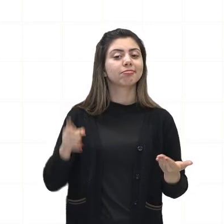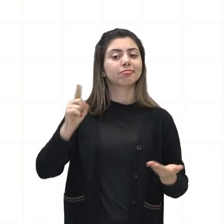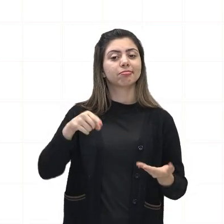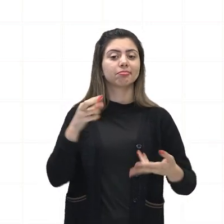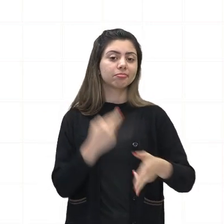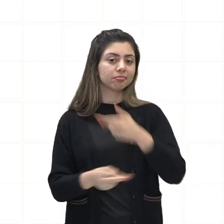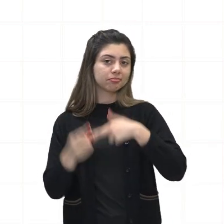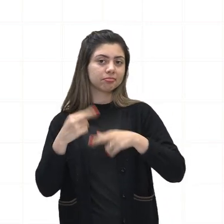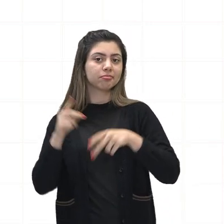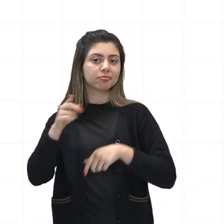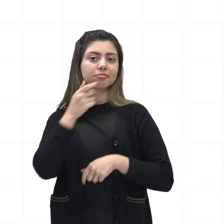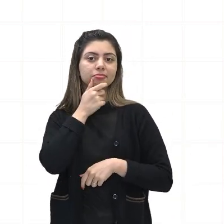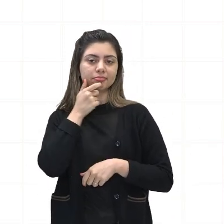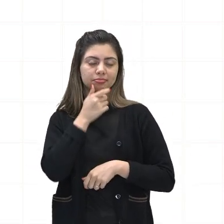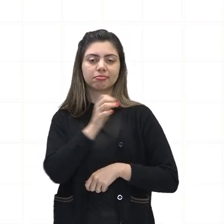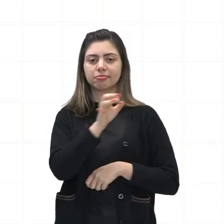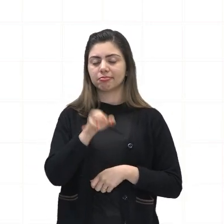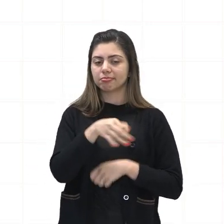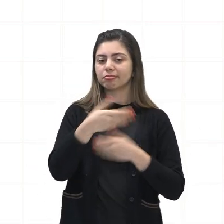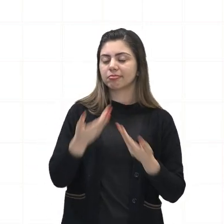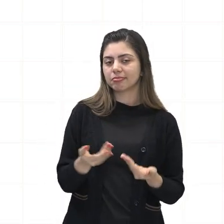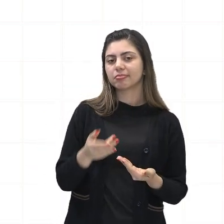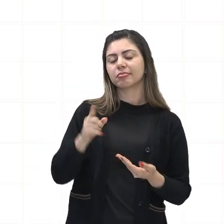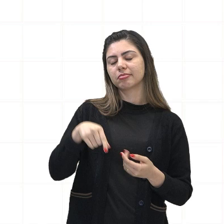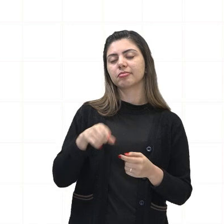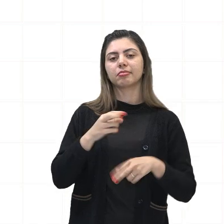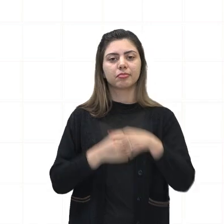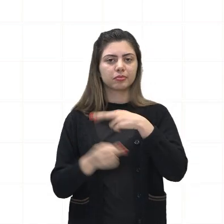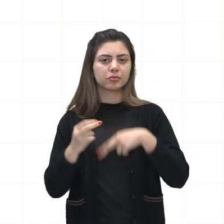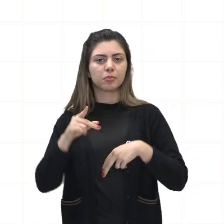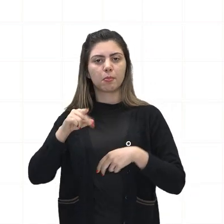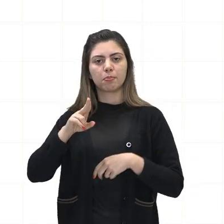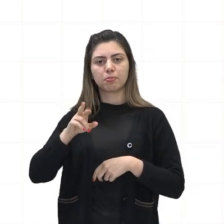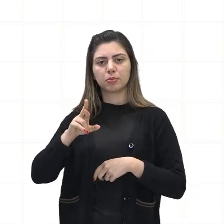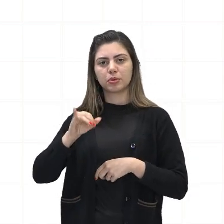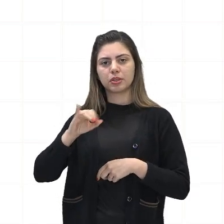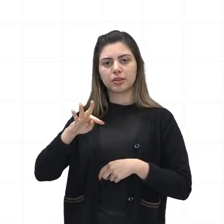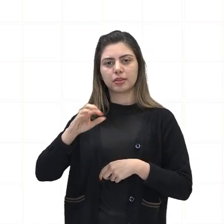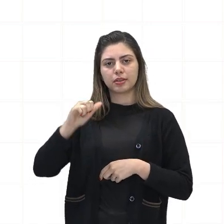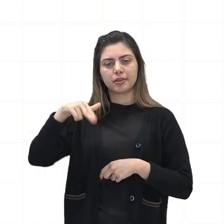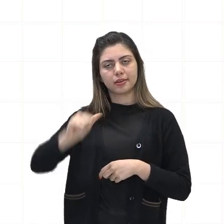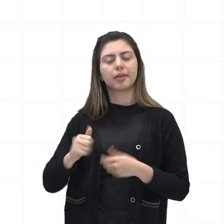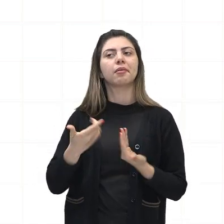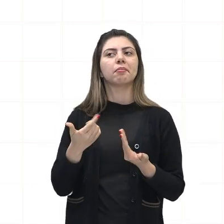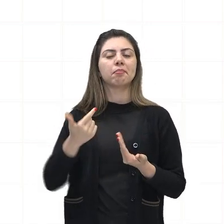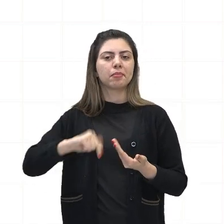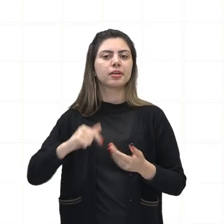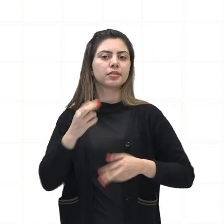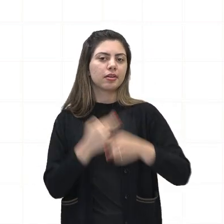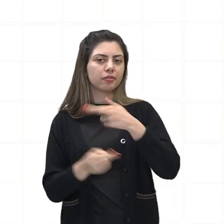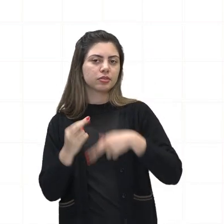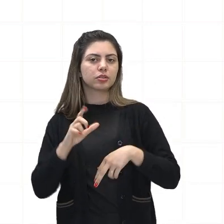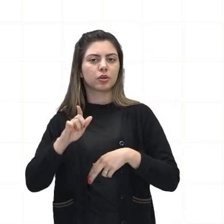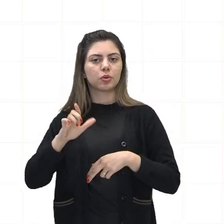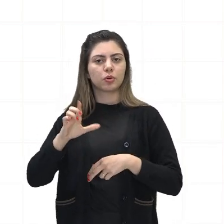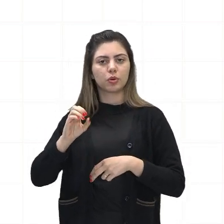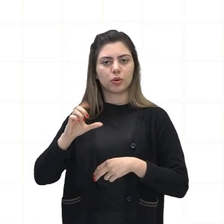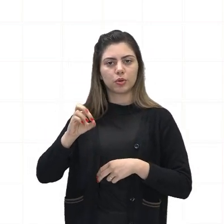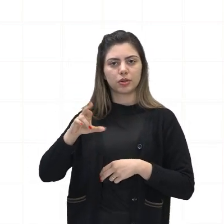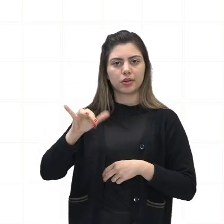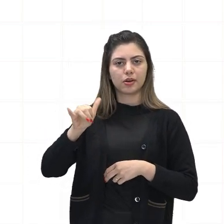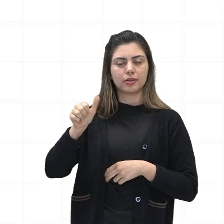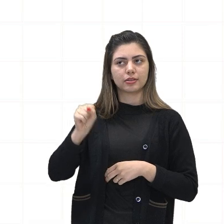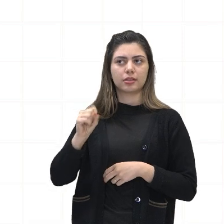revoluções inglesas, exatamente, a Revolução Puritana e a Revolução Gloriosa, que também serviram de exemplo para a Revolução